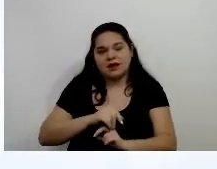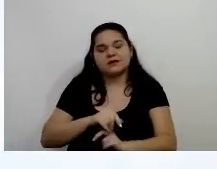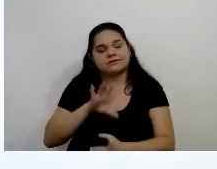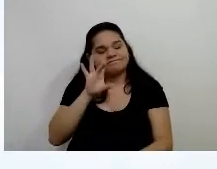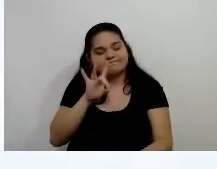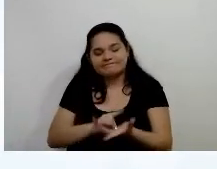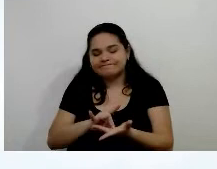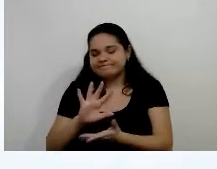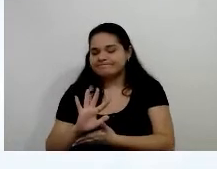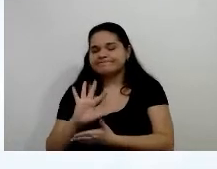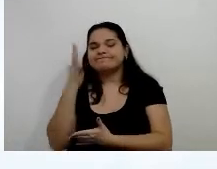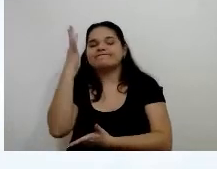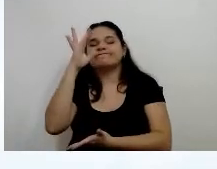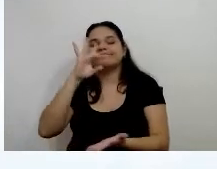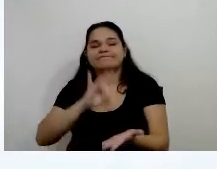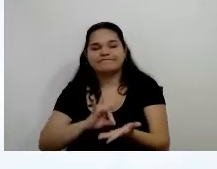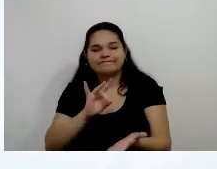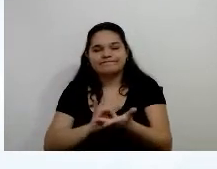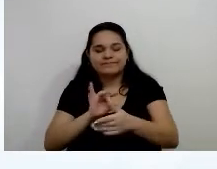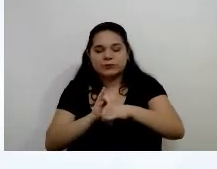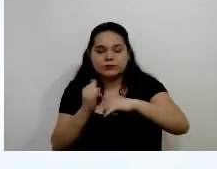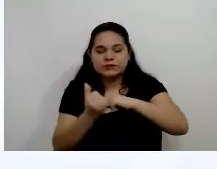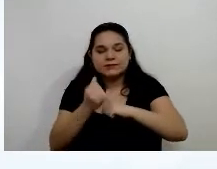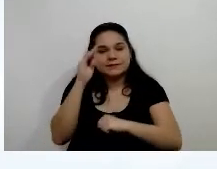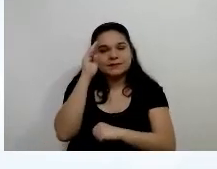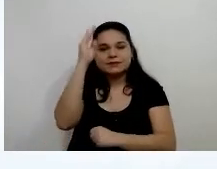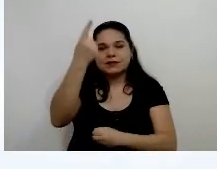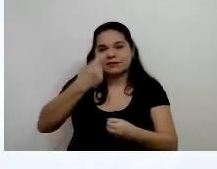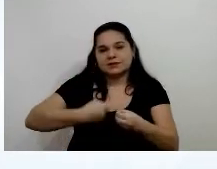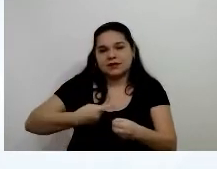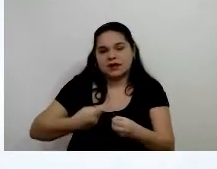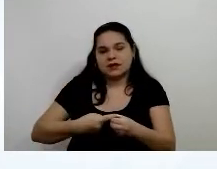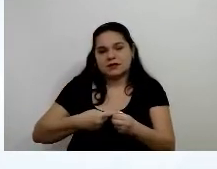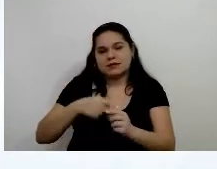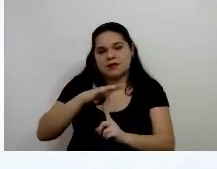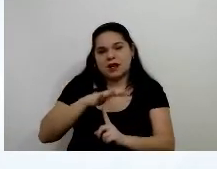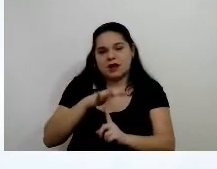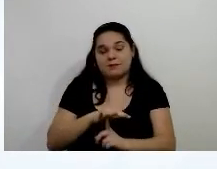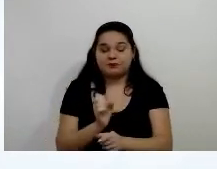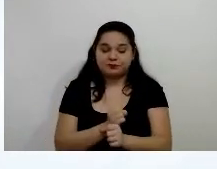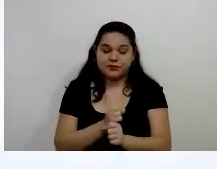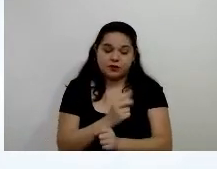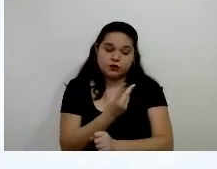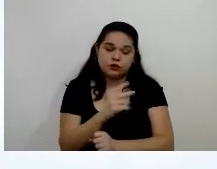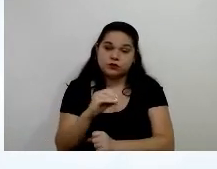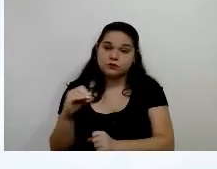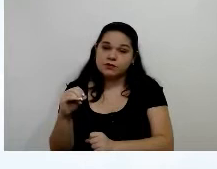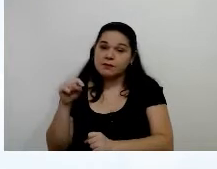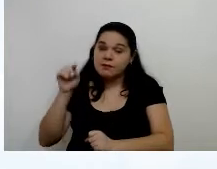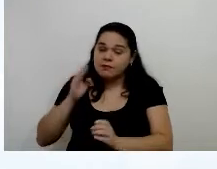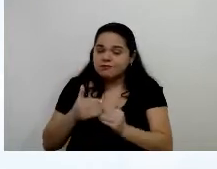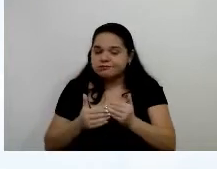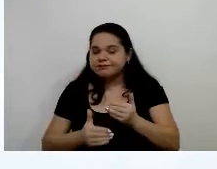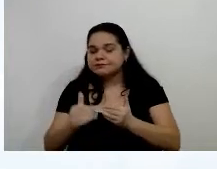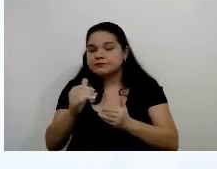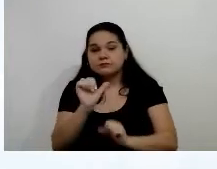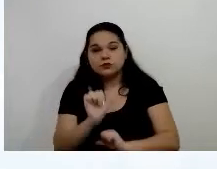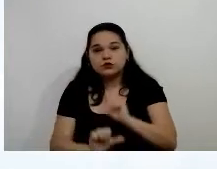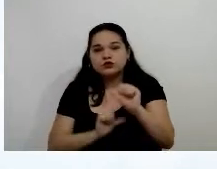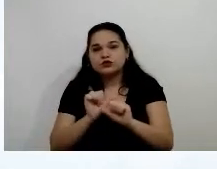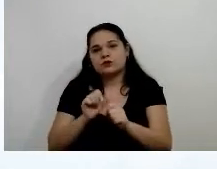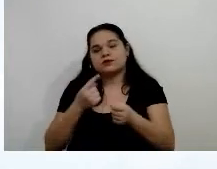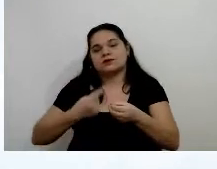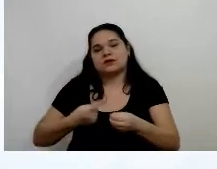aconteceu. De 2000 para cá, nós transformamos São José dos Pinhais. Hoje, eu acho que é